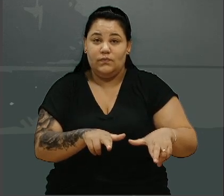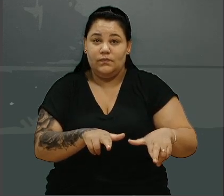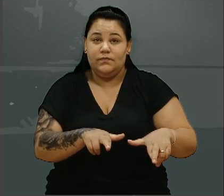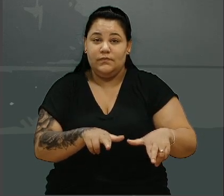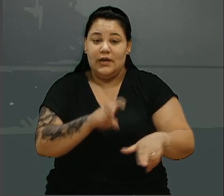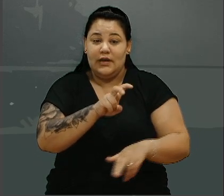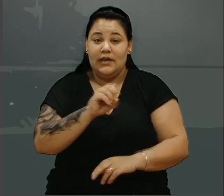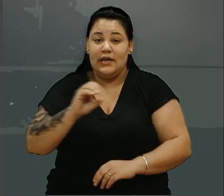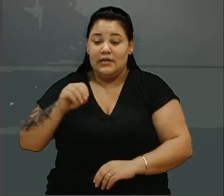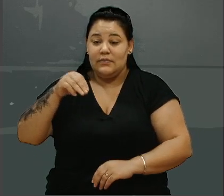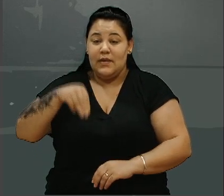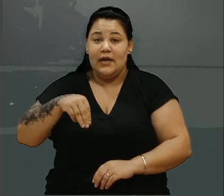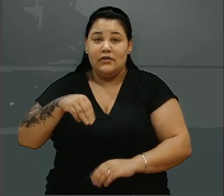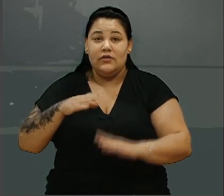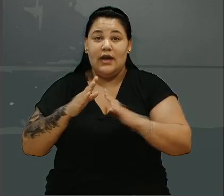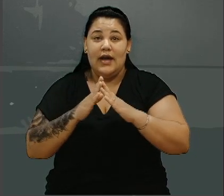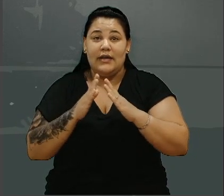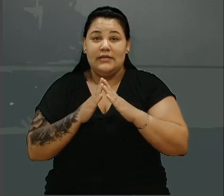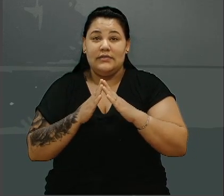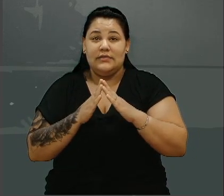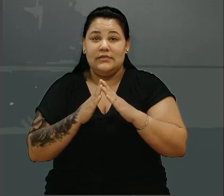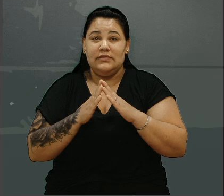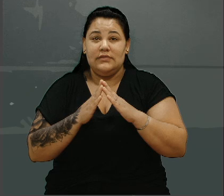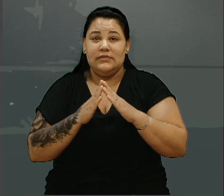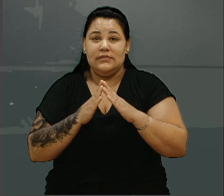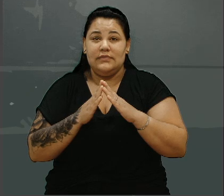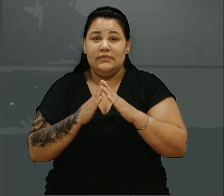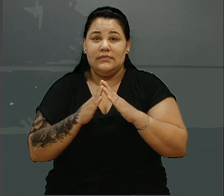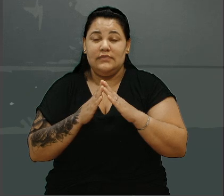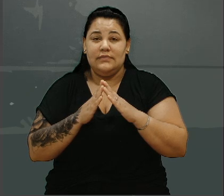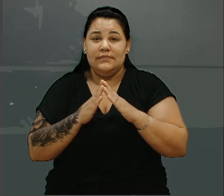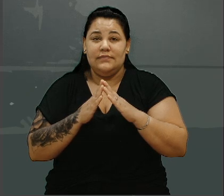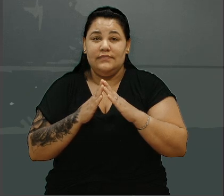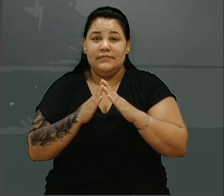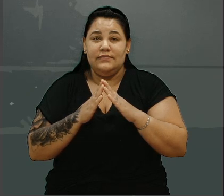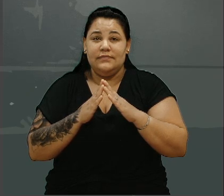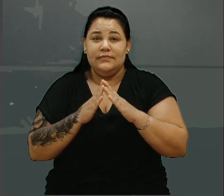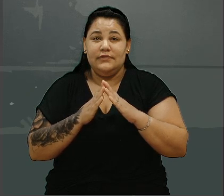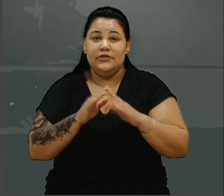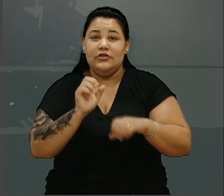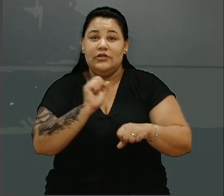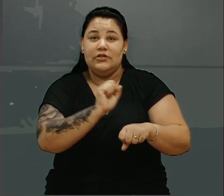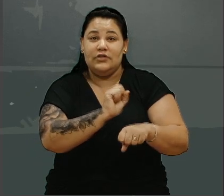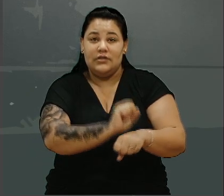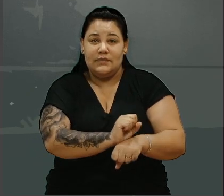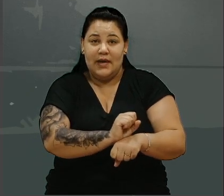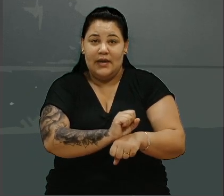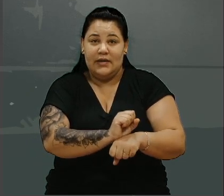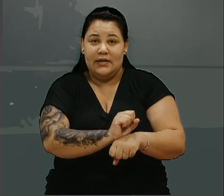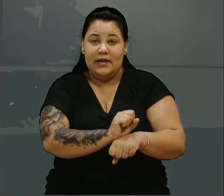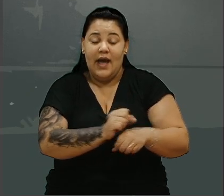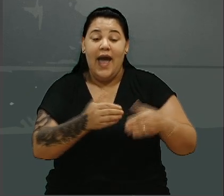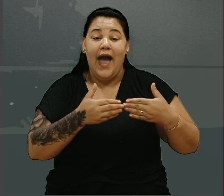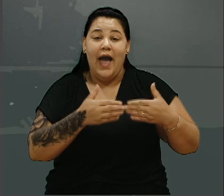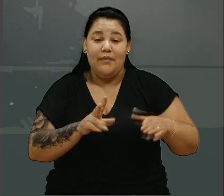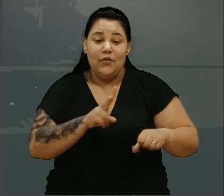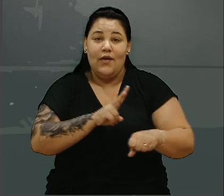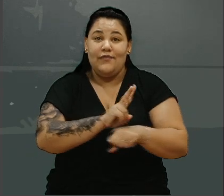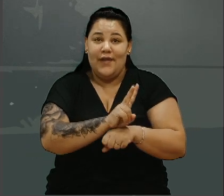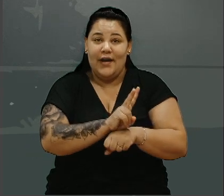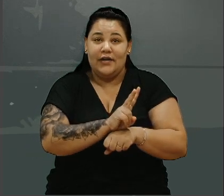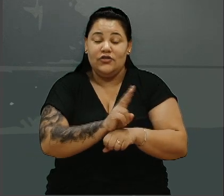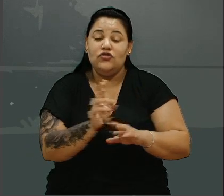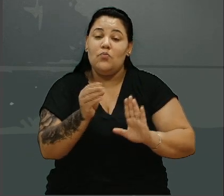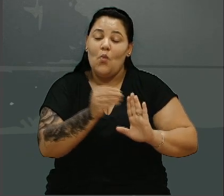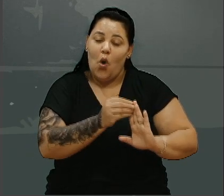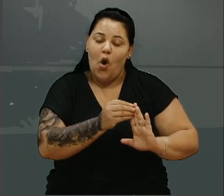500 metros da sua casa e vamos deixar ele na lista de espera. No que abrir a vaga, a gente coloca esse aluno.